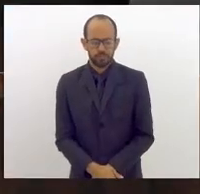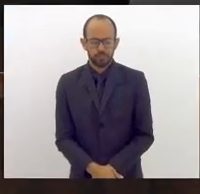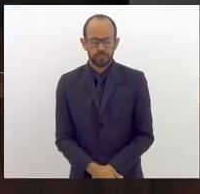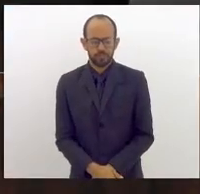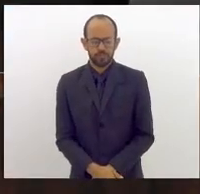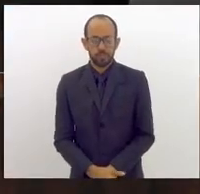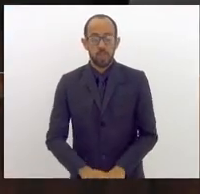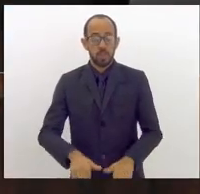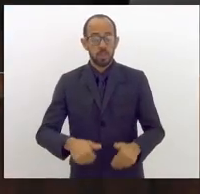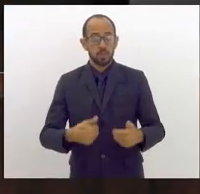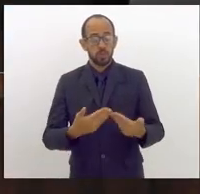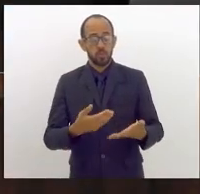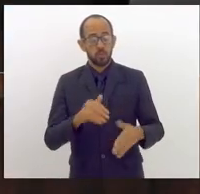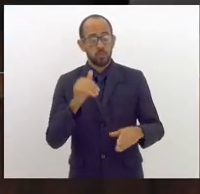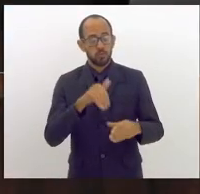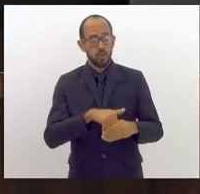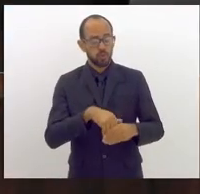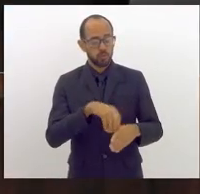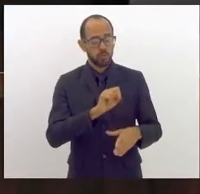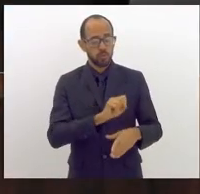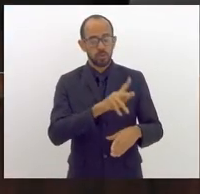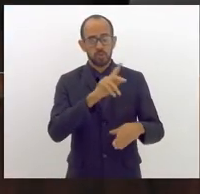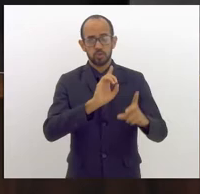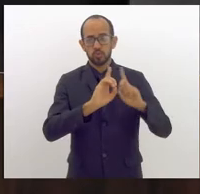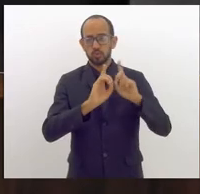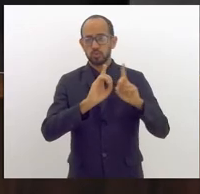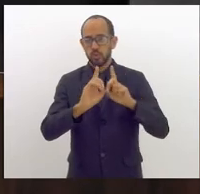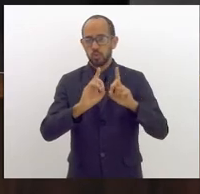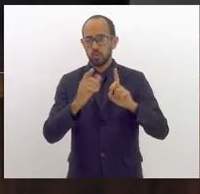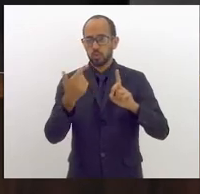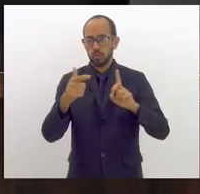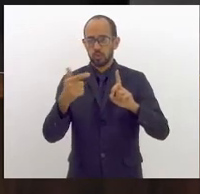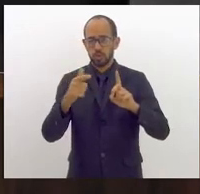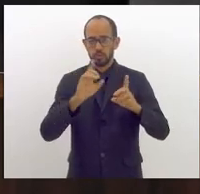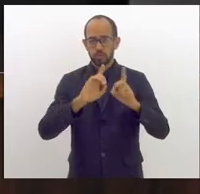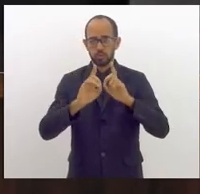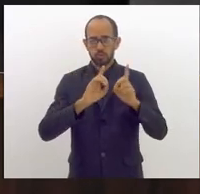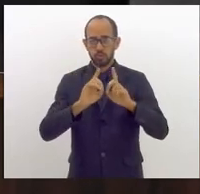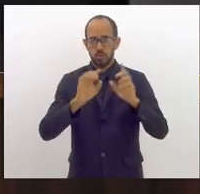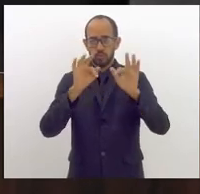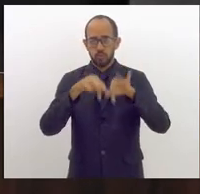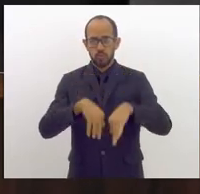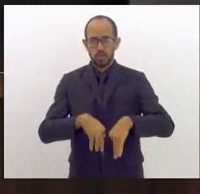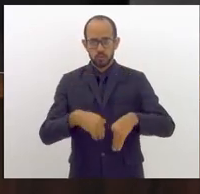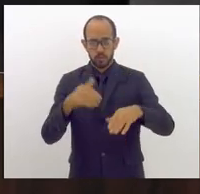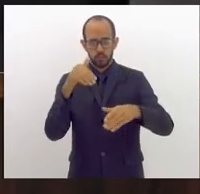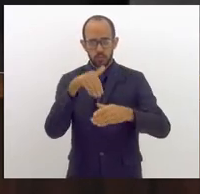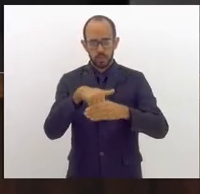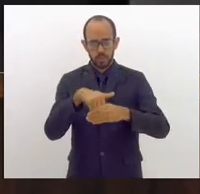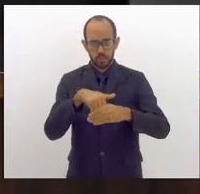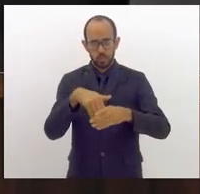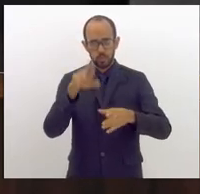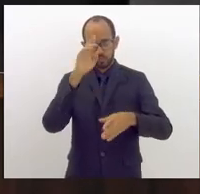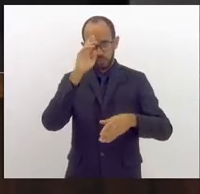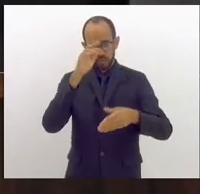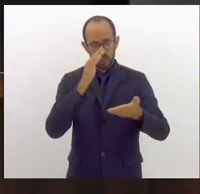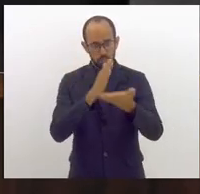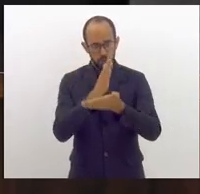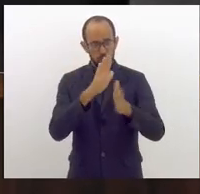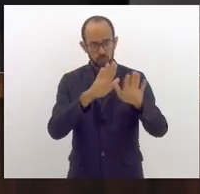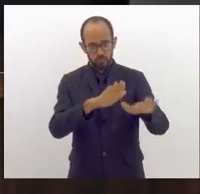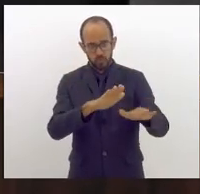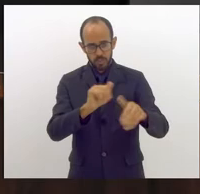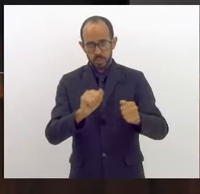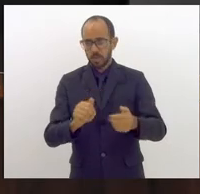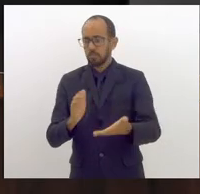comparecer emitida em discussão não havendo Quem Queira discutir Serra da discussão em votação senhores que aprovam permaneça